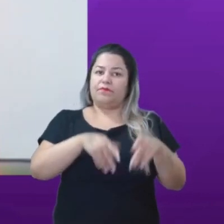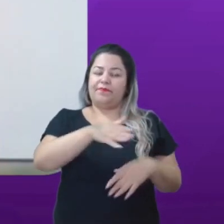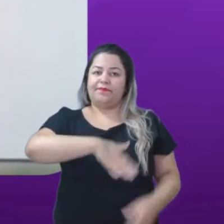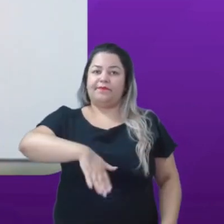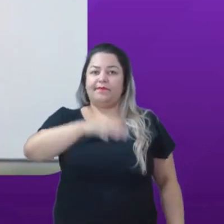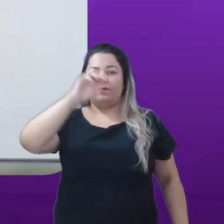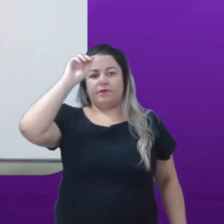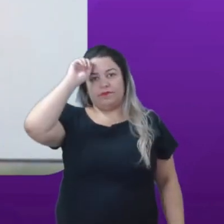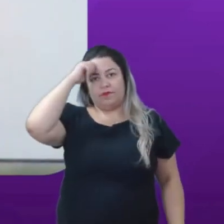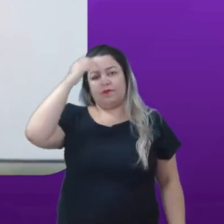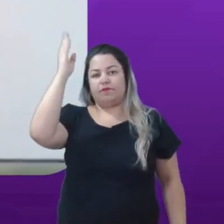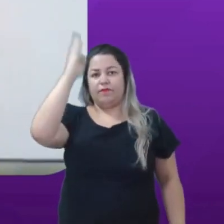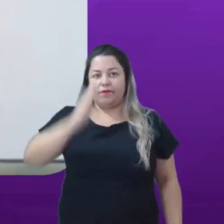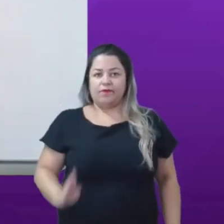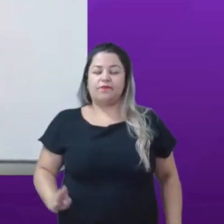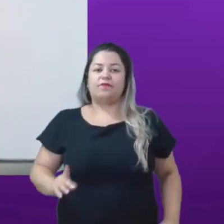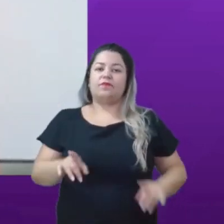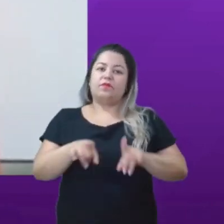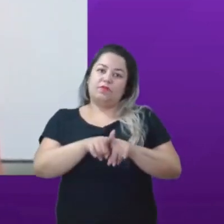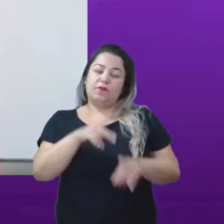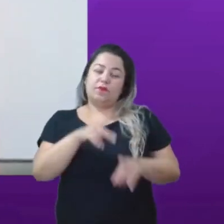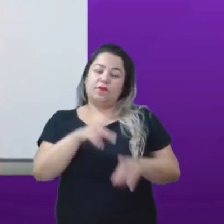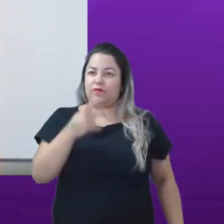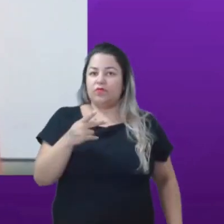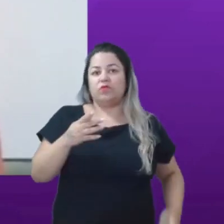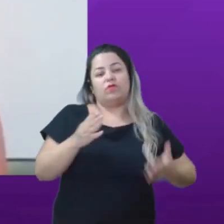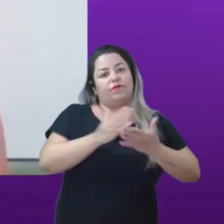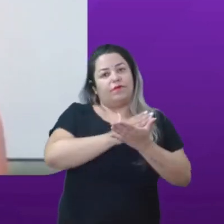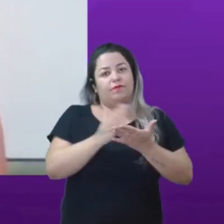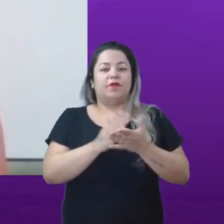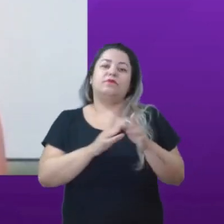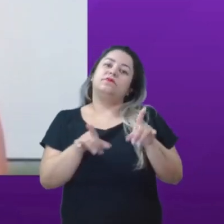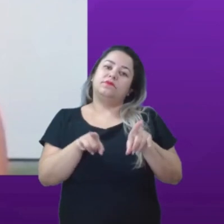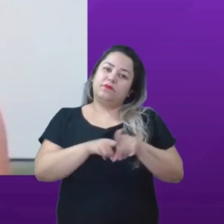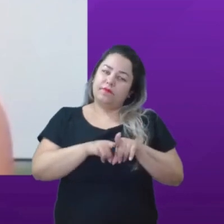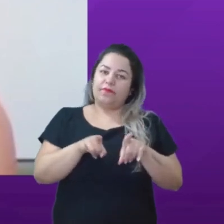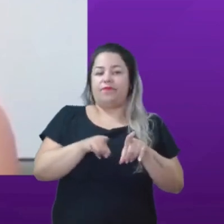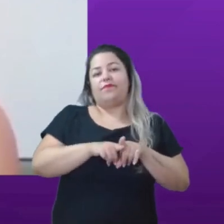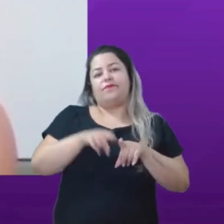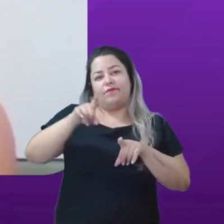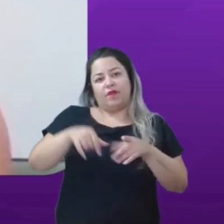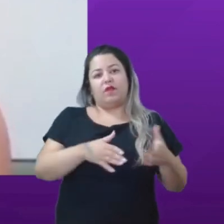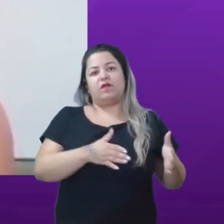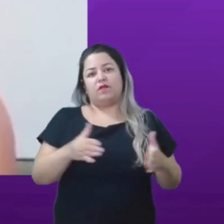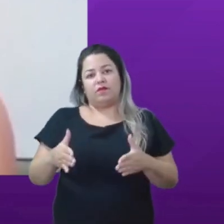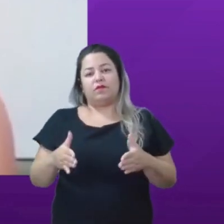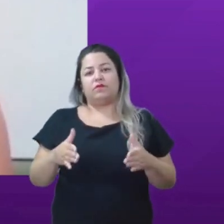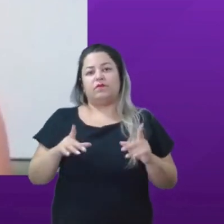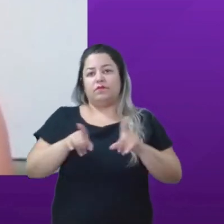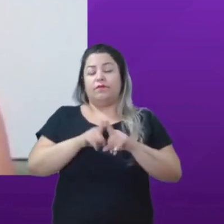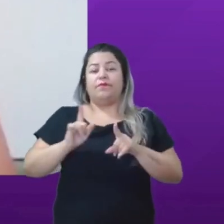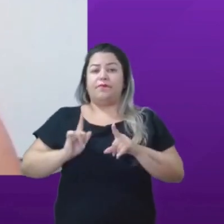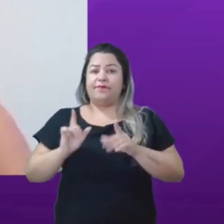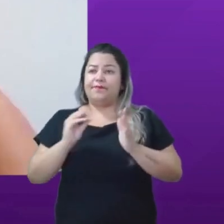e afro-brasileira para justificar, de alguma forma, esse processo também desumano